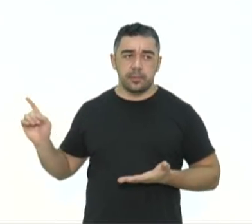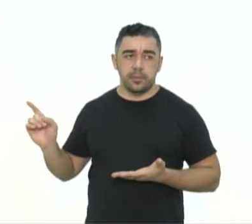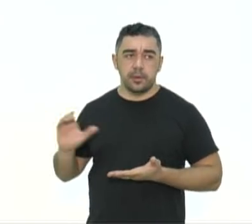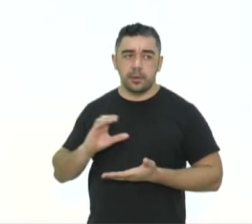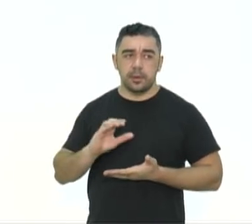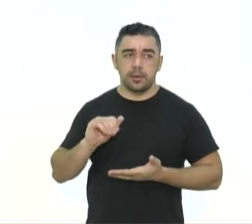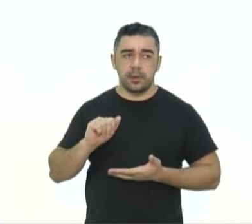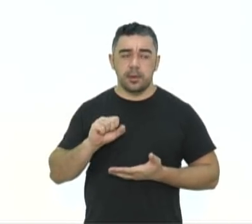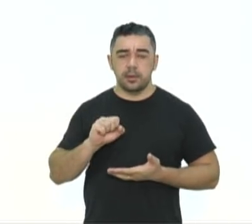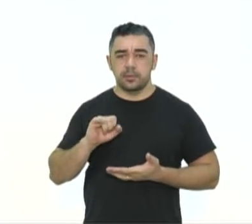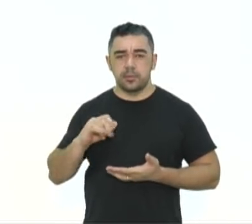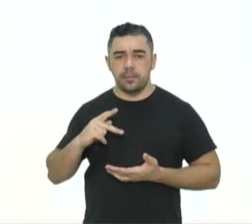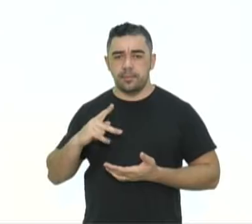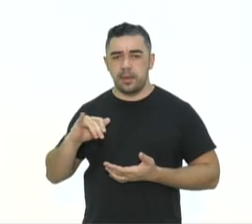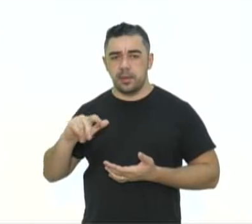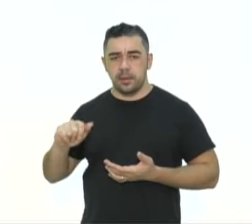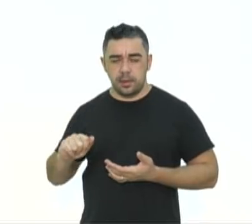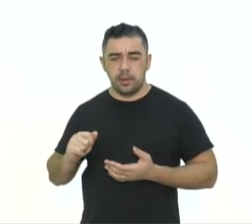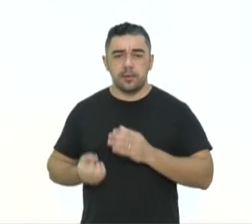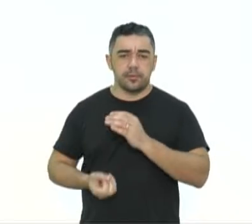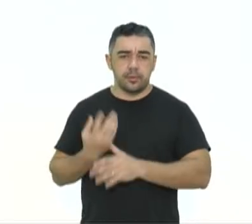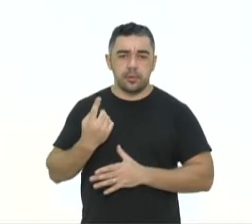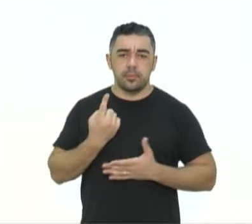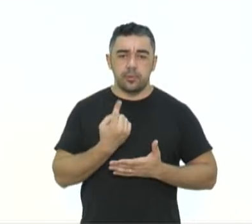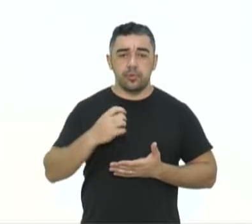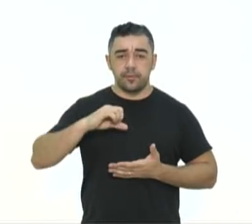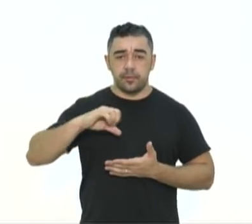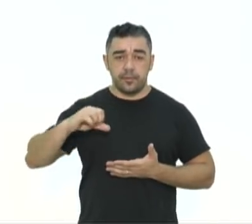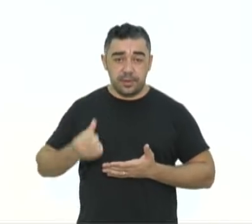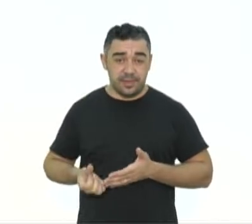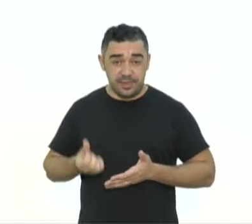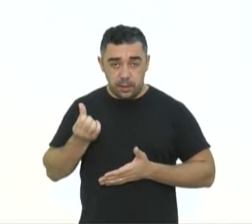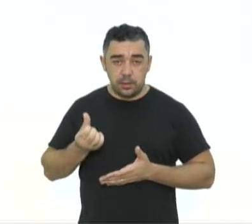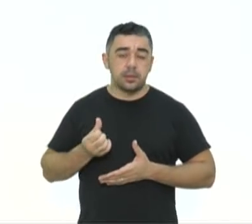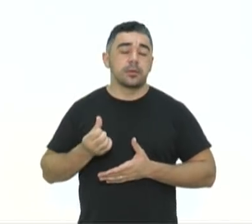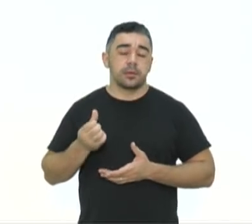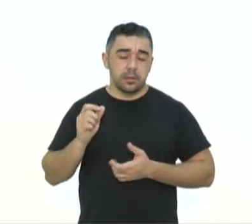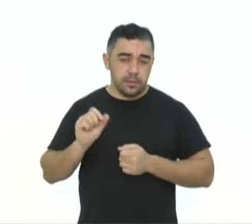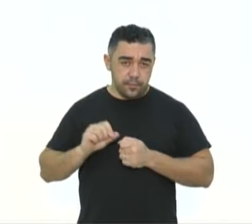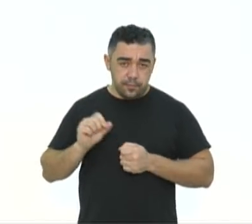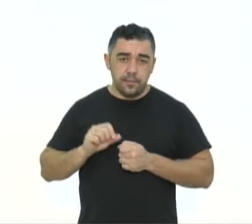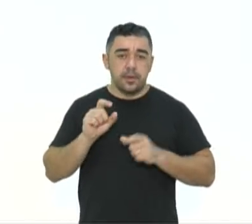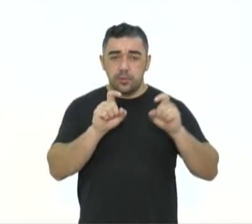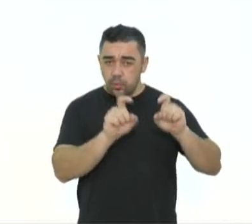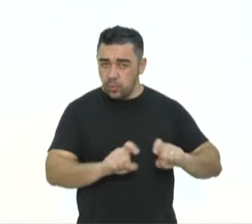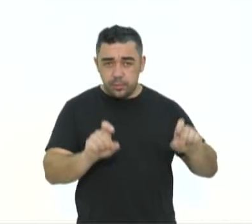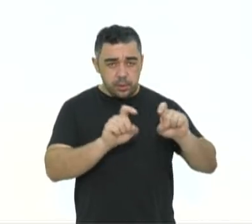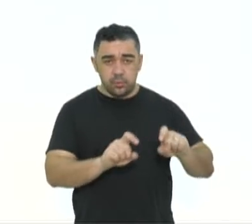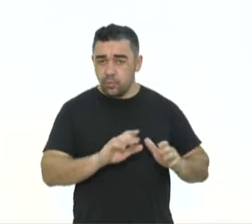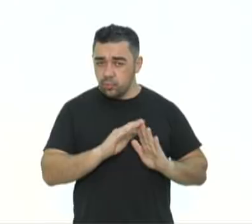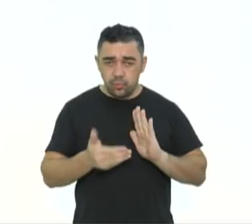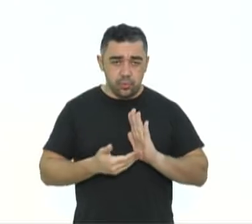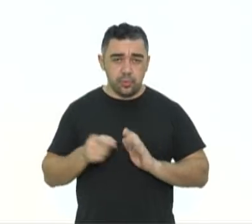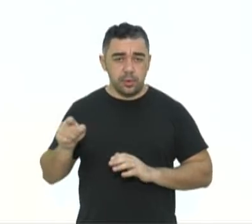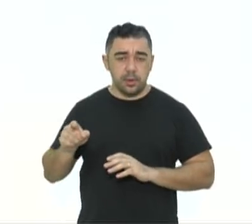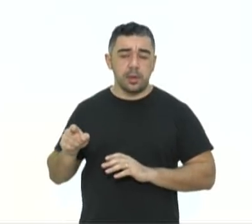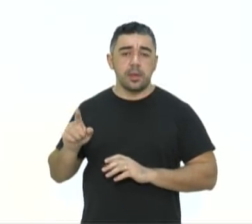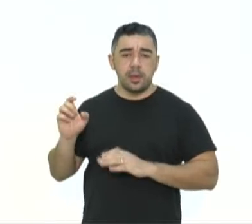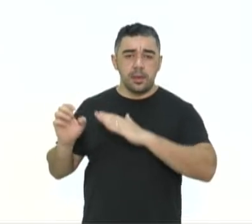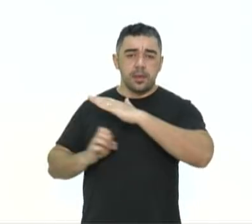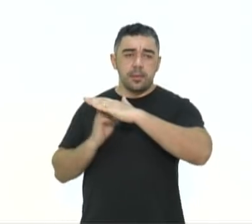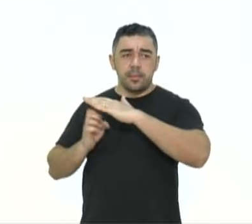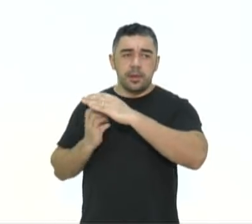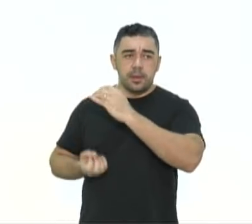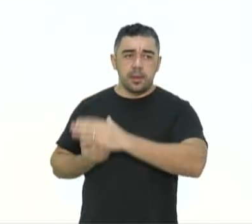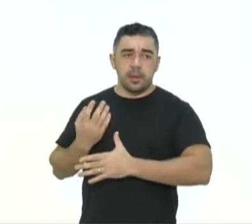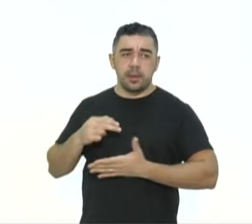filme de animação digital brasileiro lançado em 1996 e que foi produzido totalmente pelo computador. A empresa responsável por sua criação